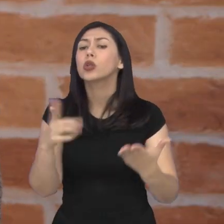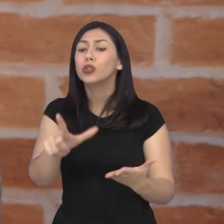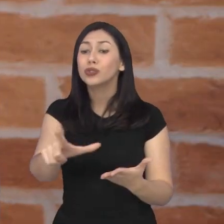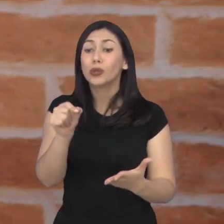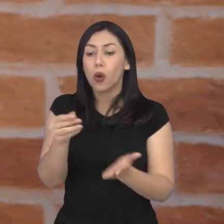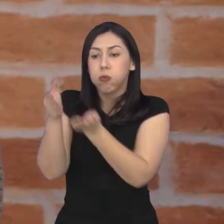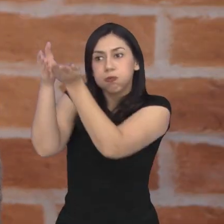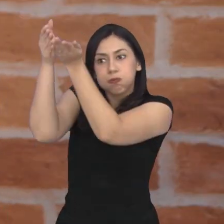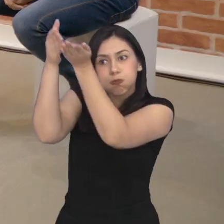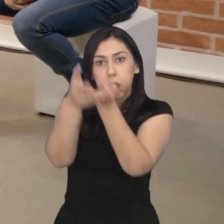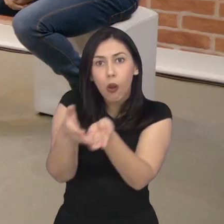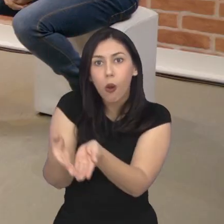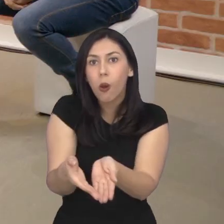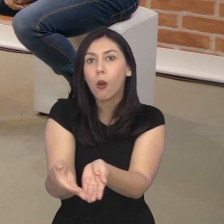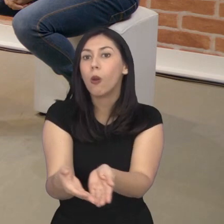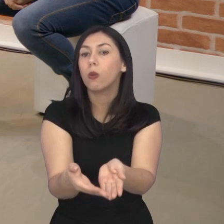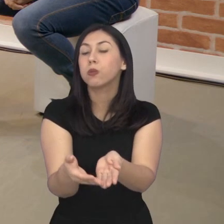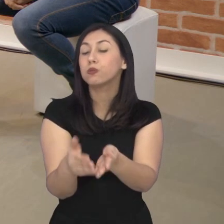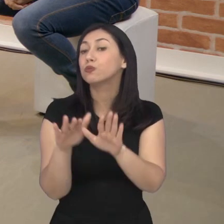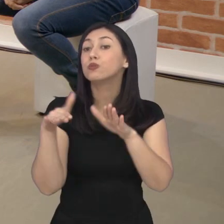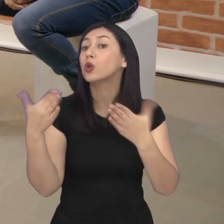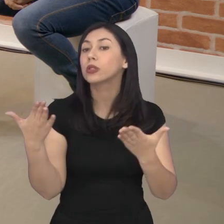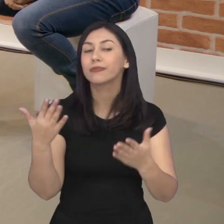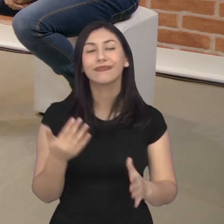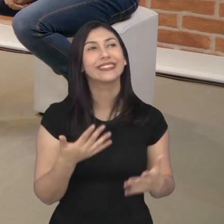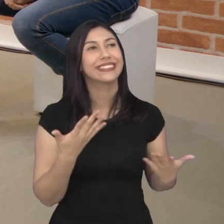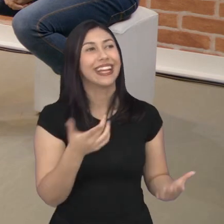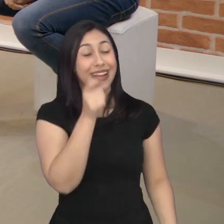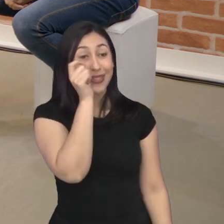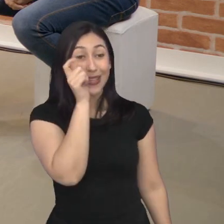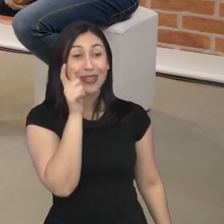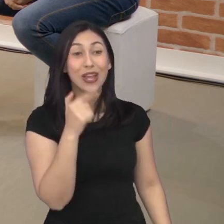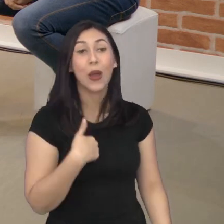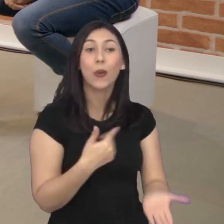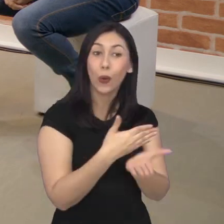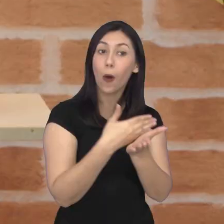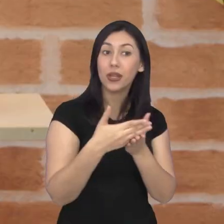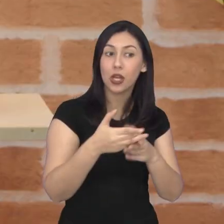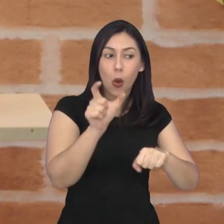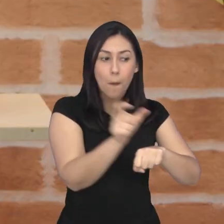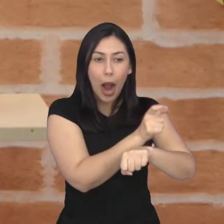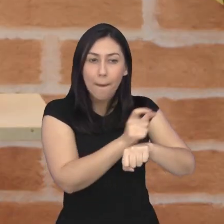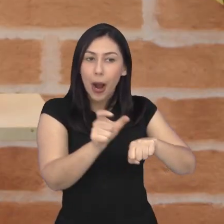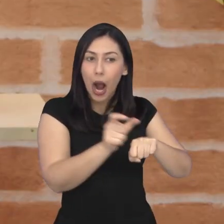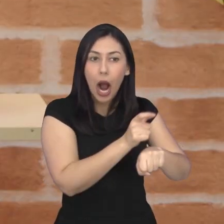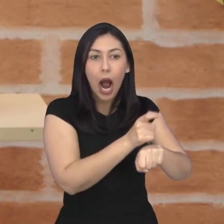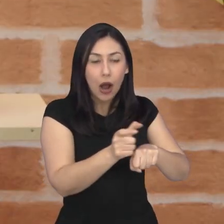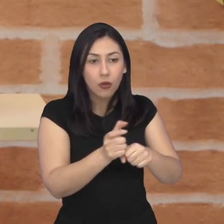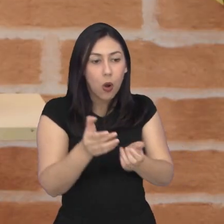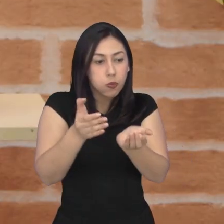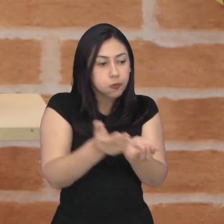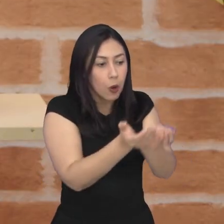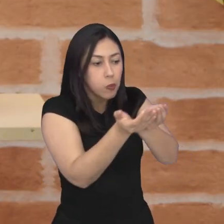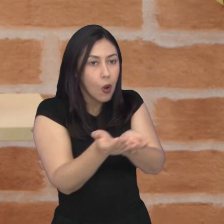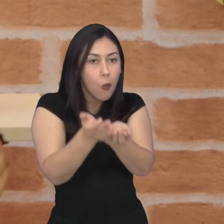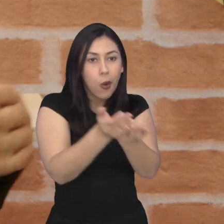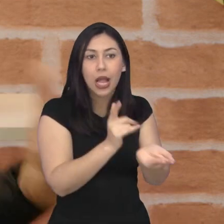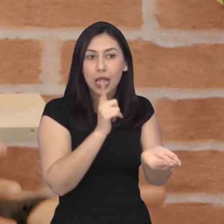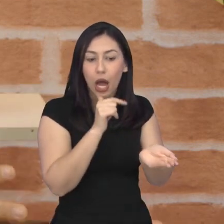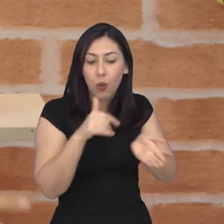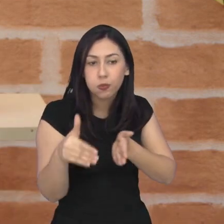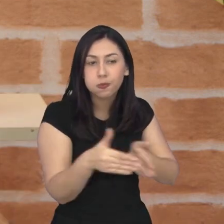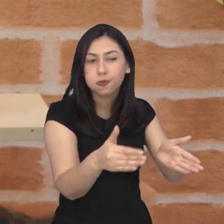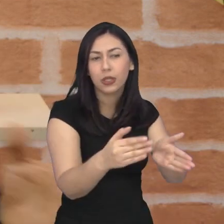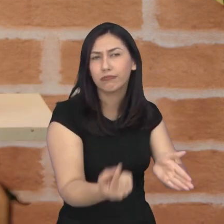caiaque extremo entrou nessa equação, Pedro? O caiaque extremo foi interessante, porque eu comecei no rafting, nesse esporte rio, né? Sim. Antes